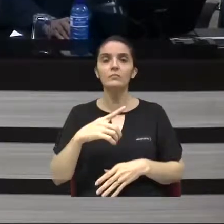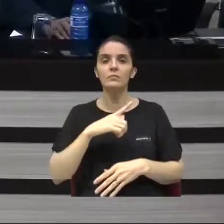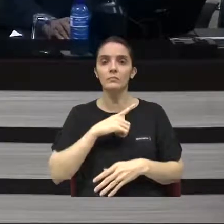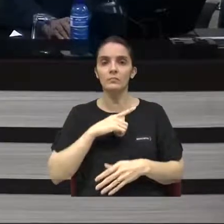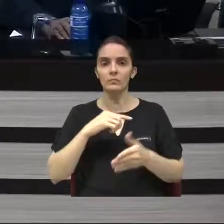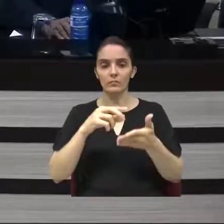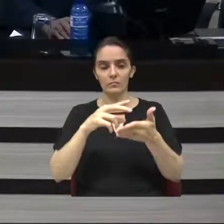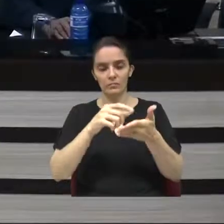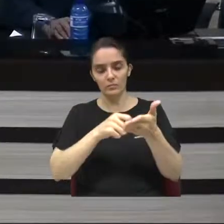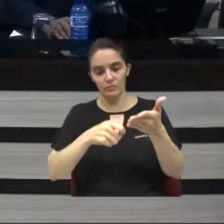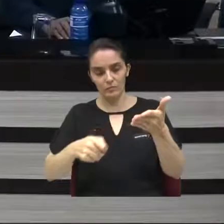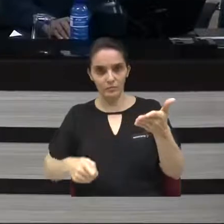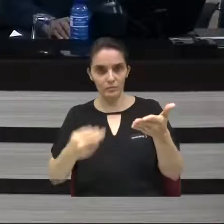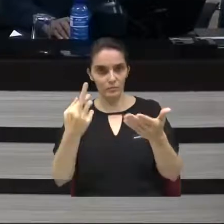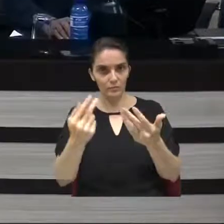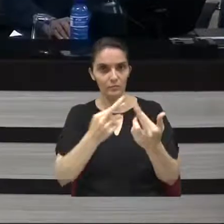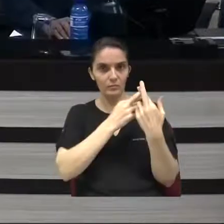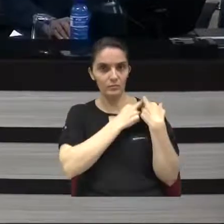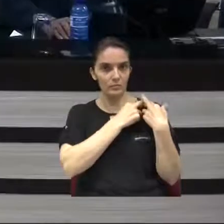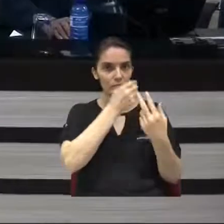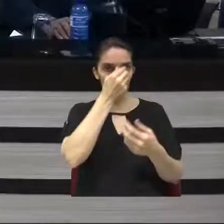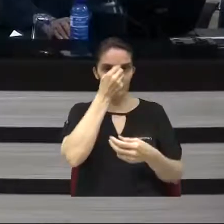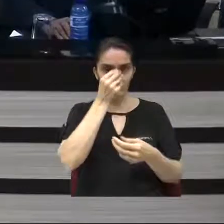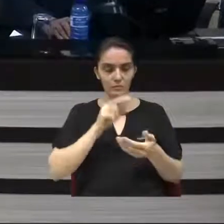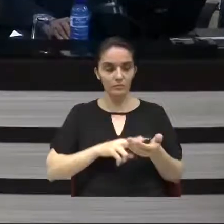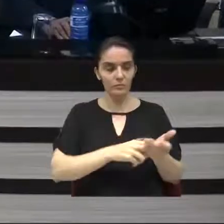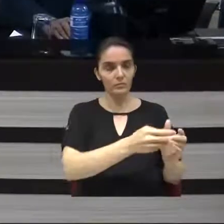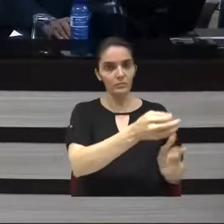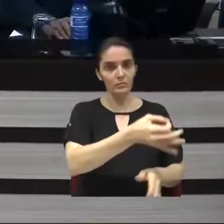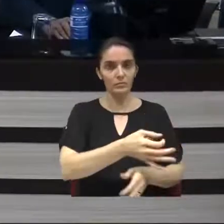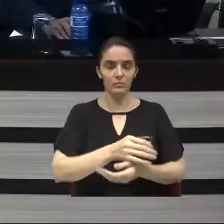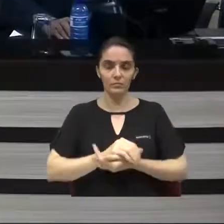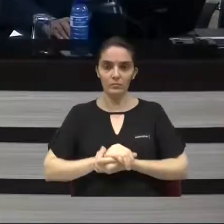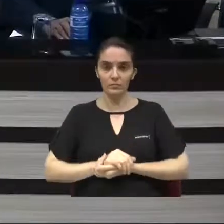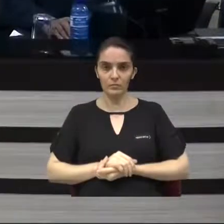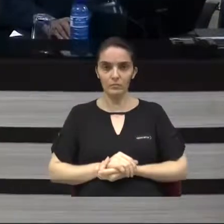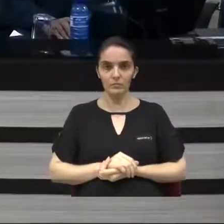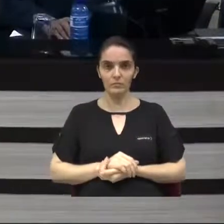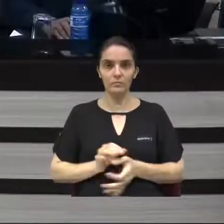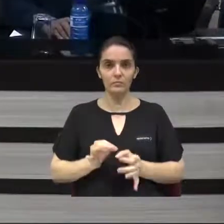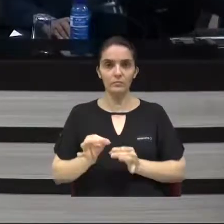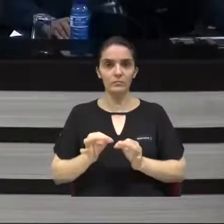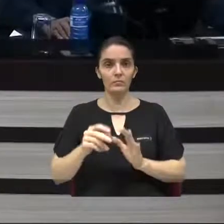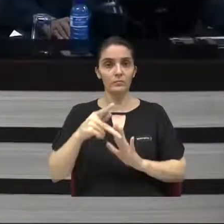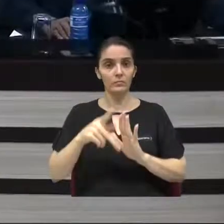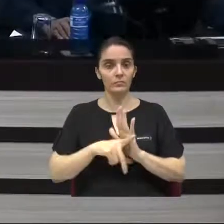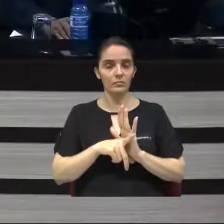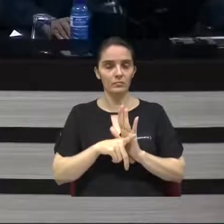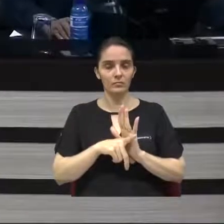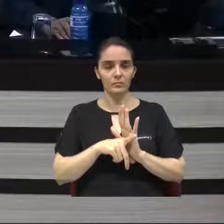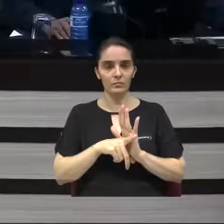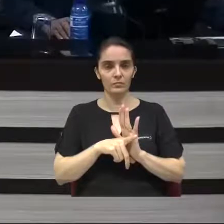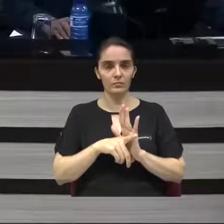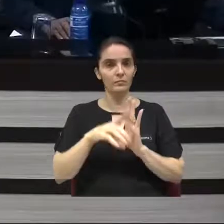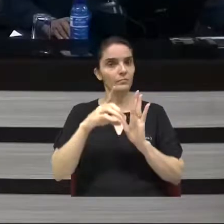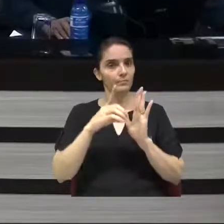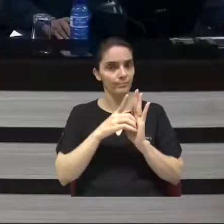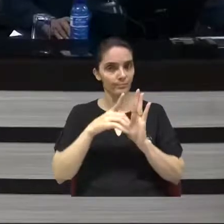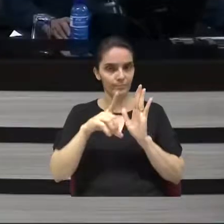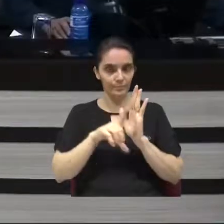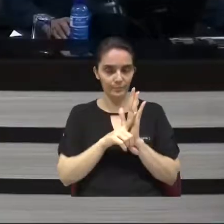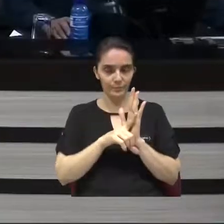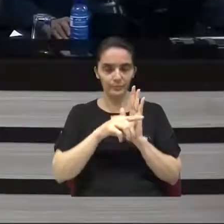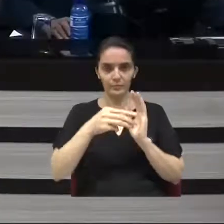redação. Autoria, vereador Jorge de Freitas. Às comissões. Projeto de Decreto Legislativo